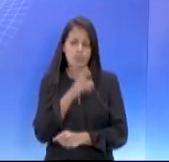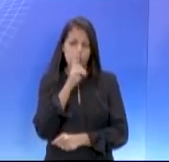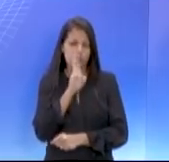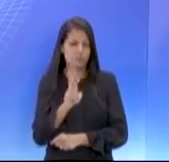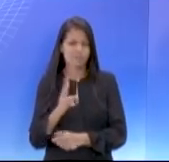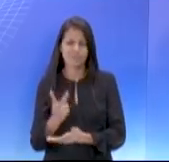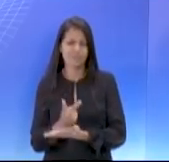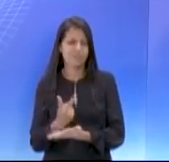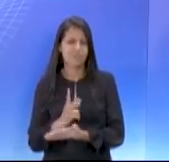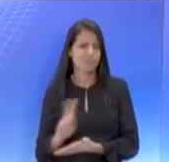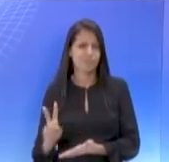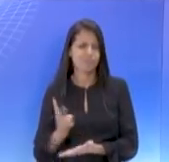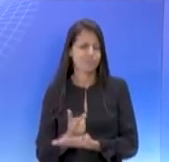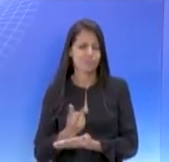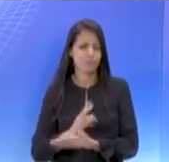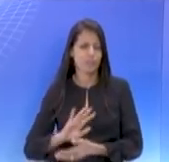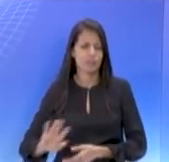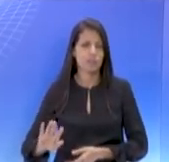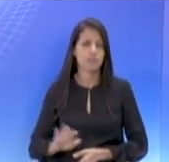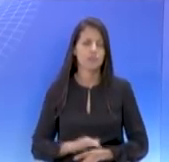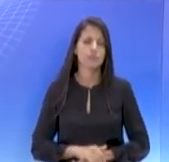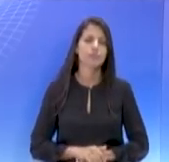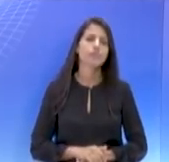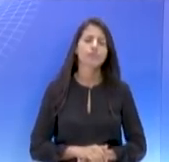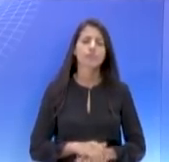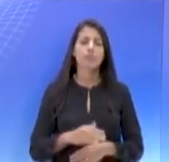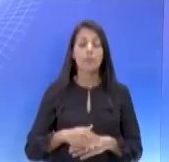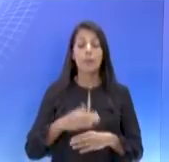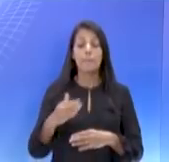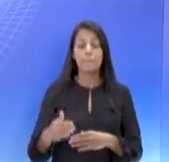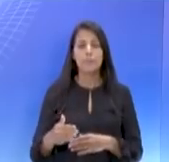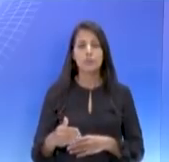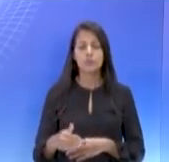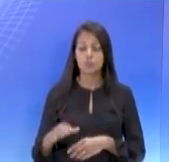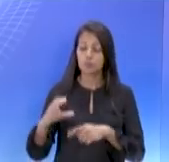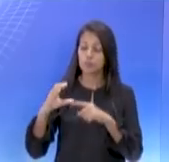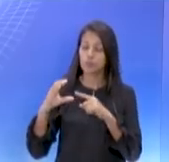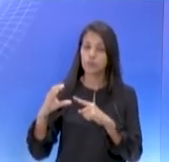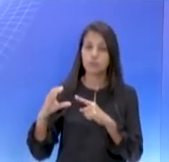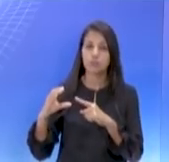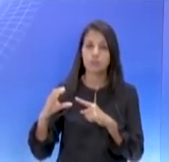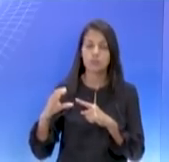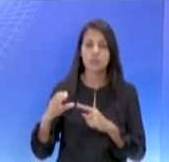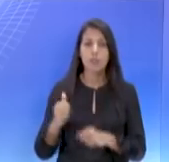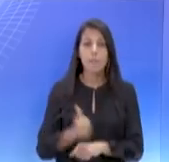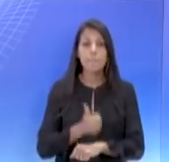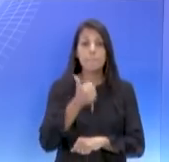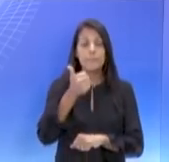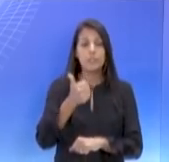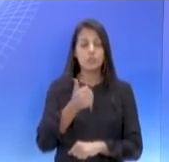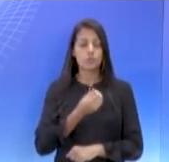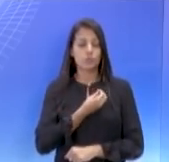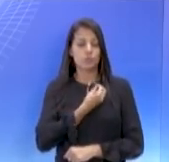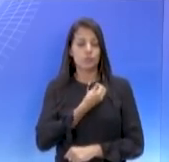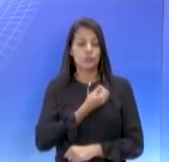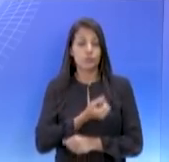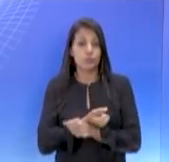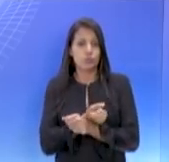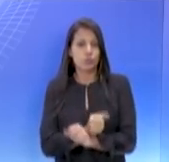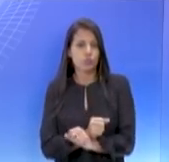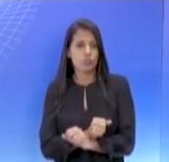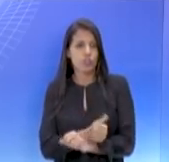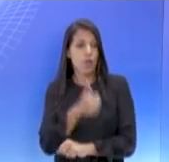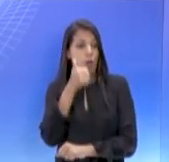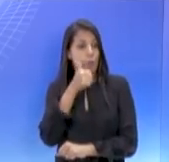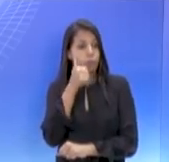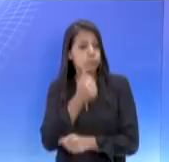no Brasil imperial escravagista? Com certeza essa resposta está errada, então vamos descartar. Vamos passar para a próxima?